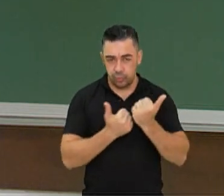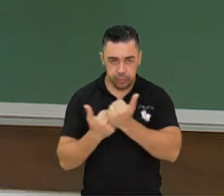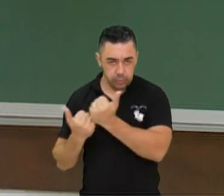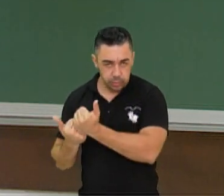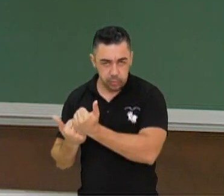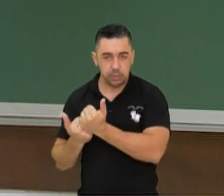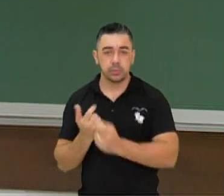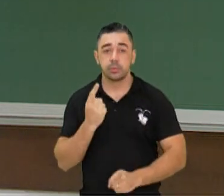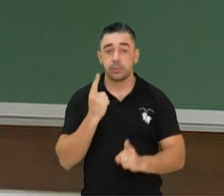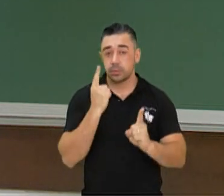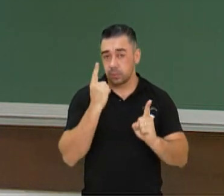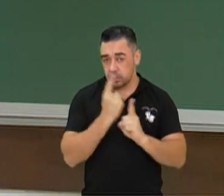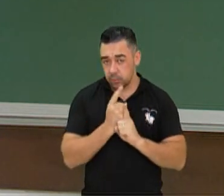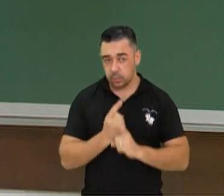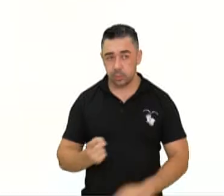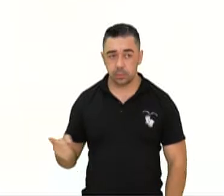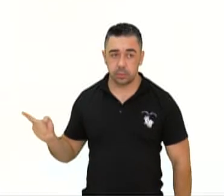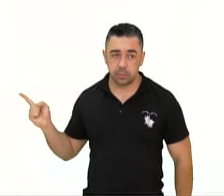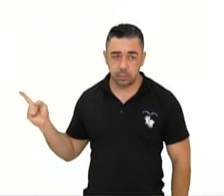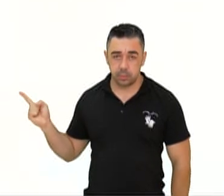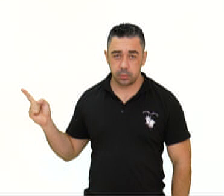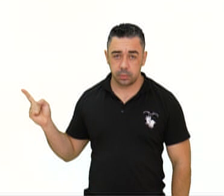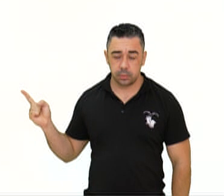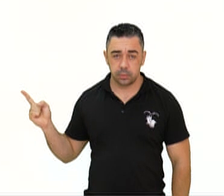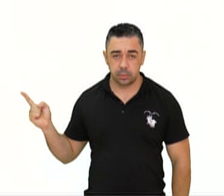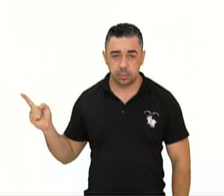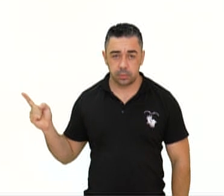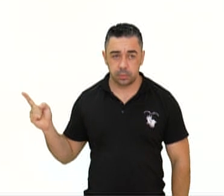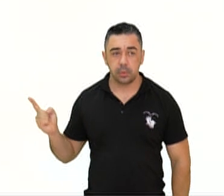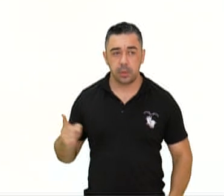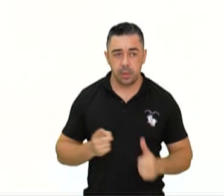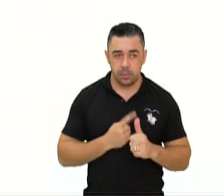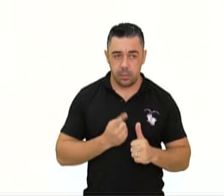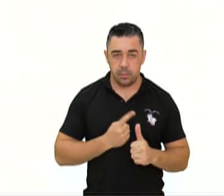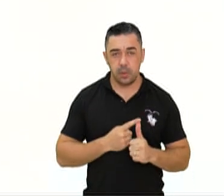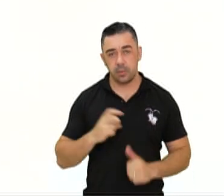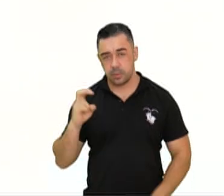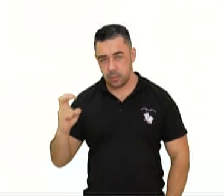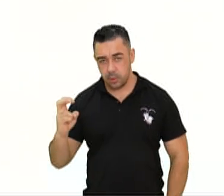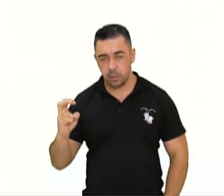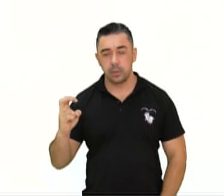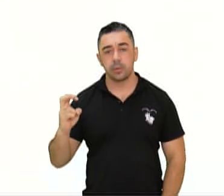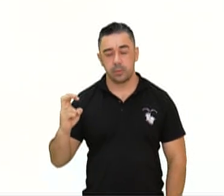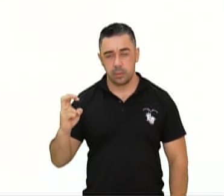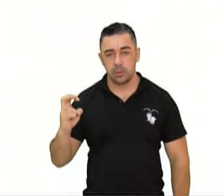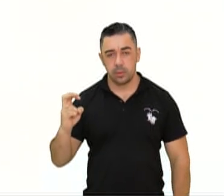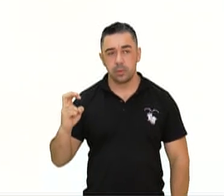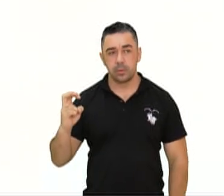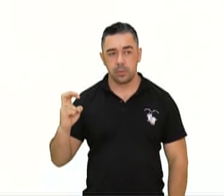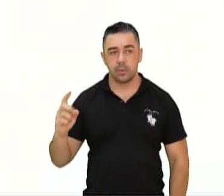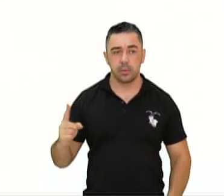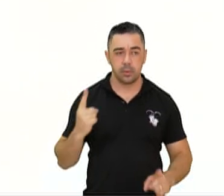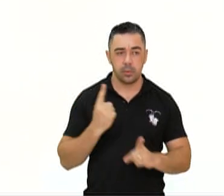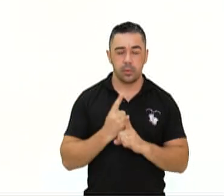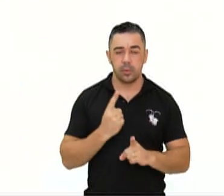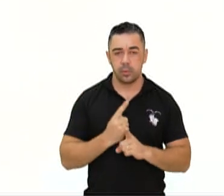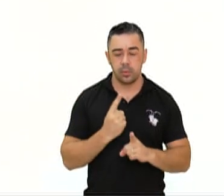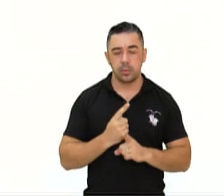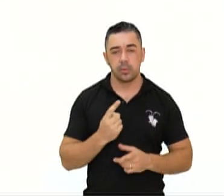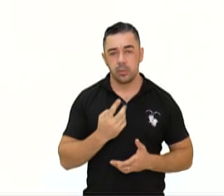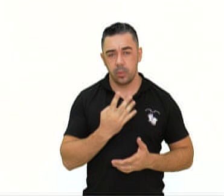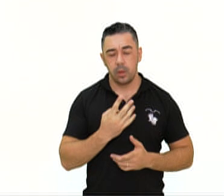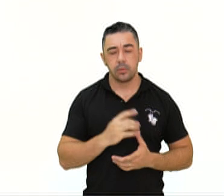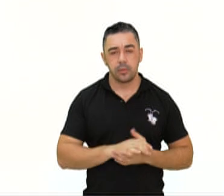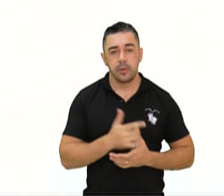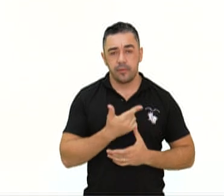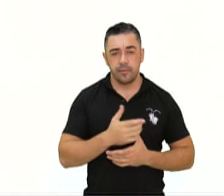esses dados aqui na fórmula da área lateral, lembrando que eu faço primeiro 5 mais 2, eu chego de que a área lateral é